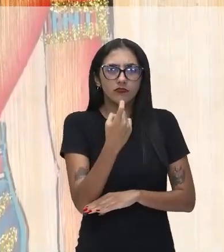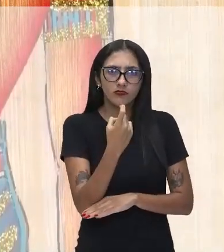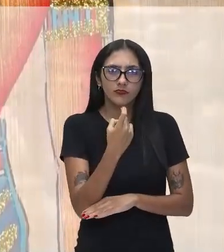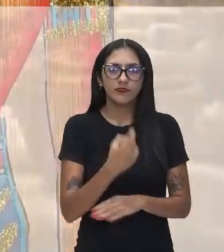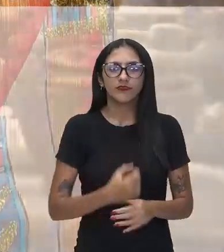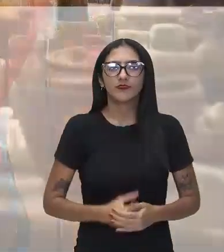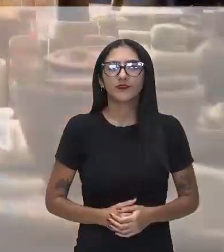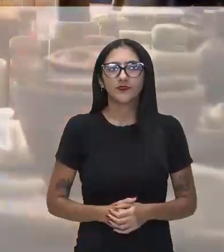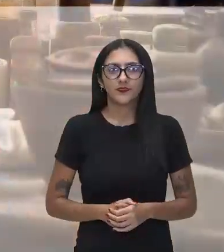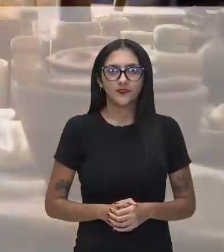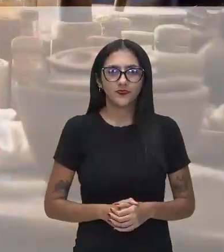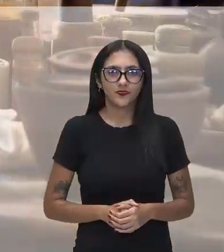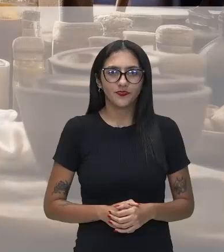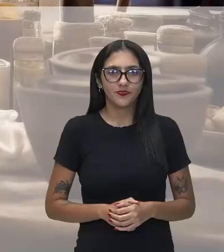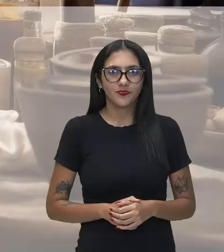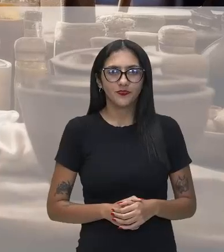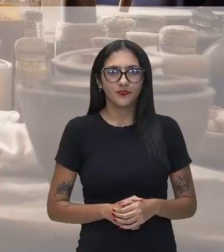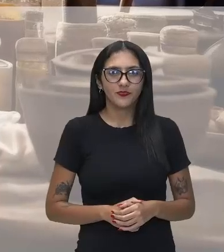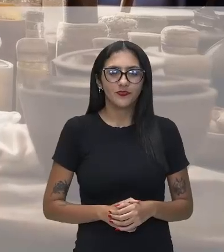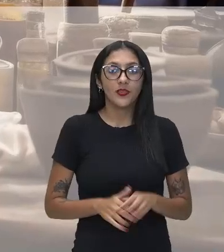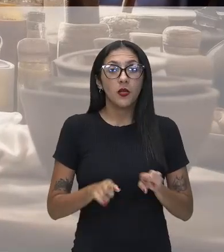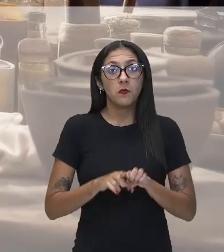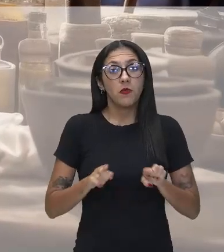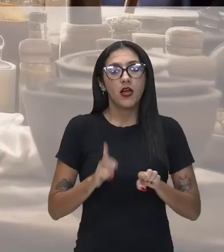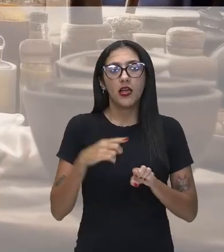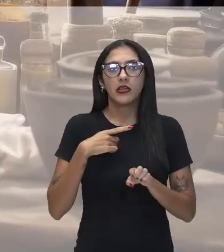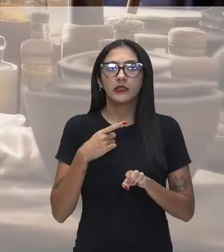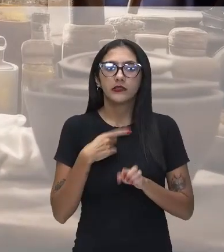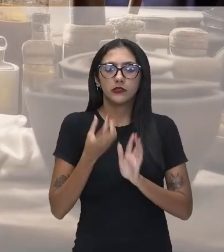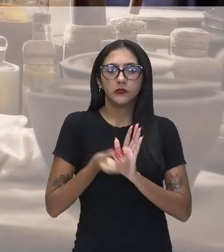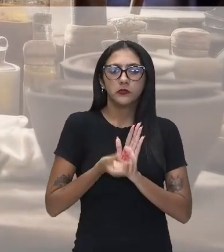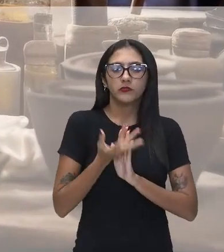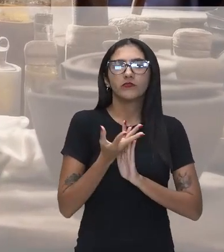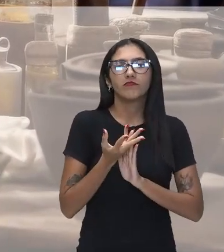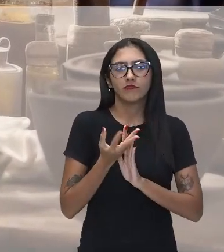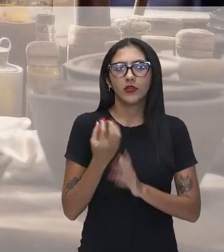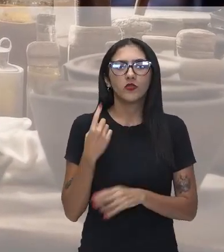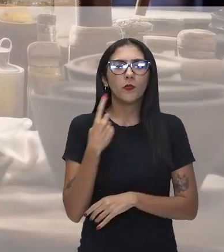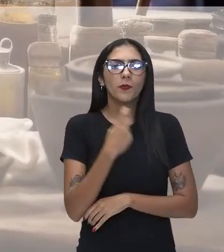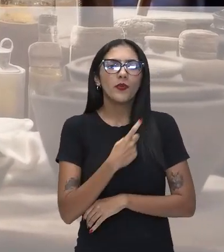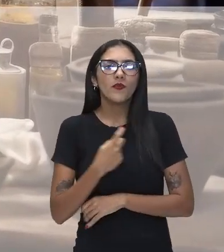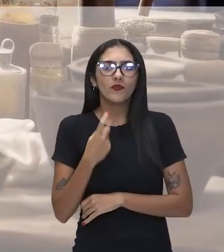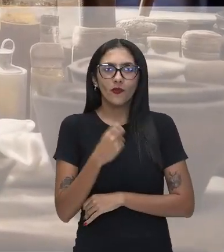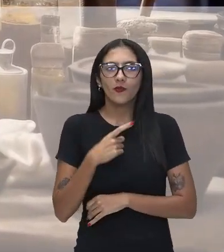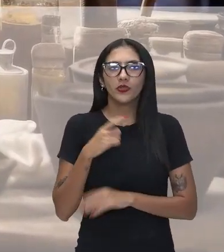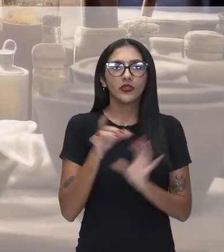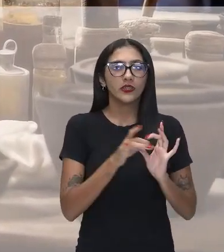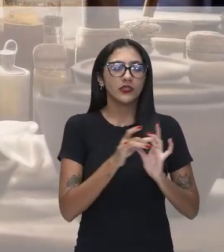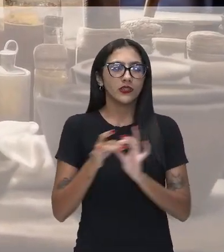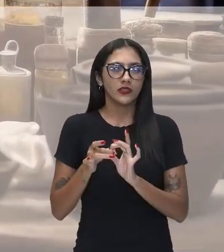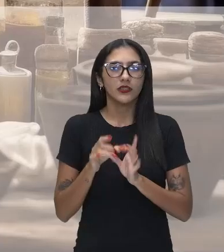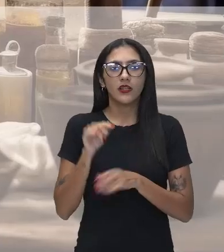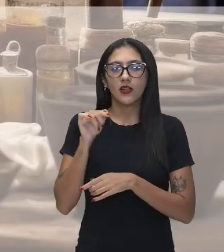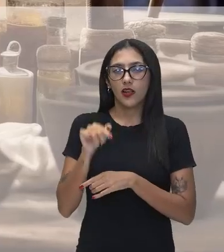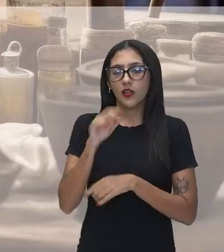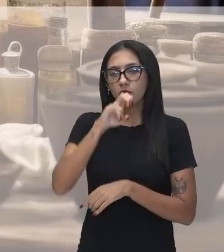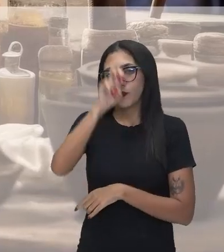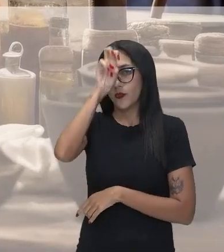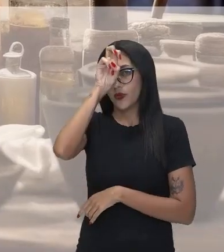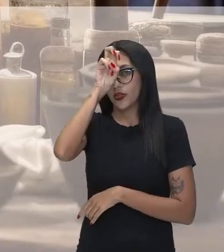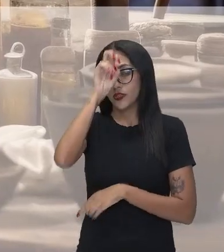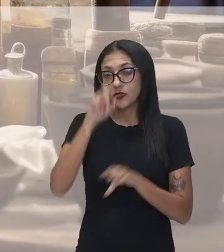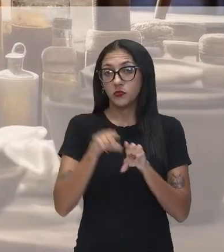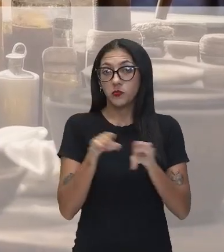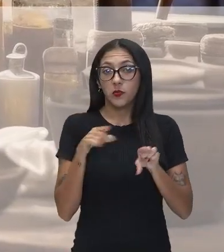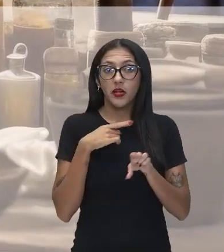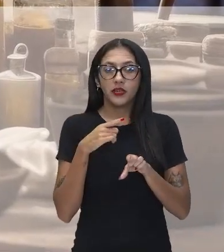incenso. Embora a origem do perfume esteja no Egito, foram os gregos